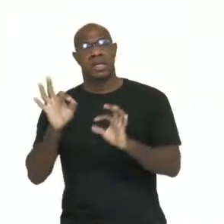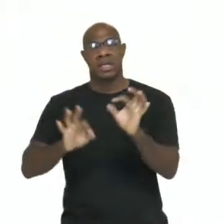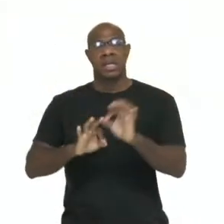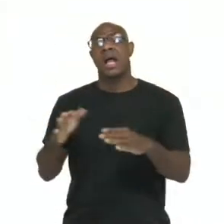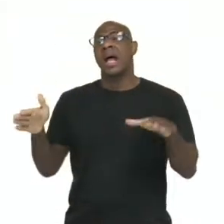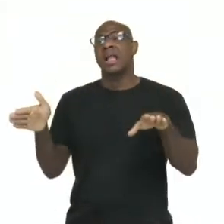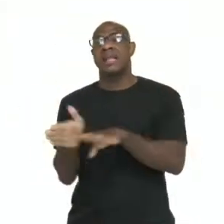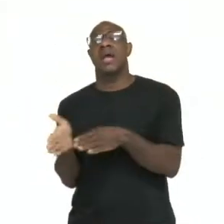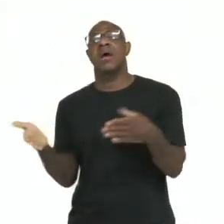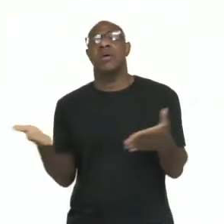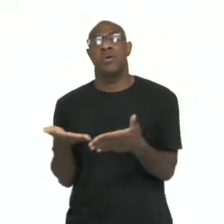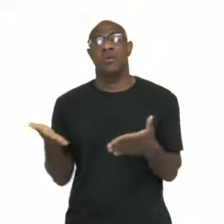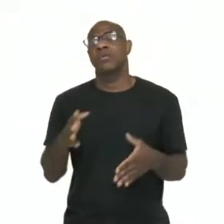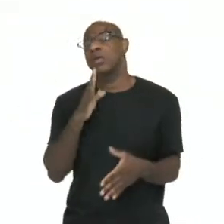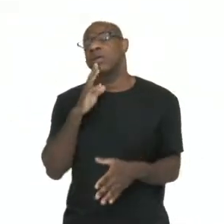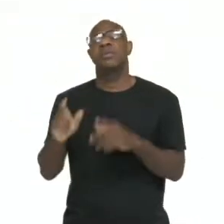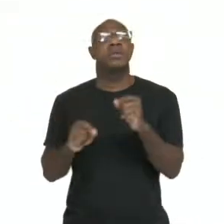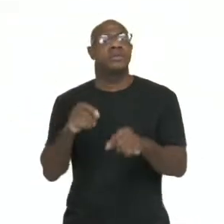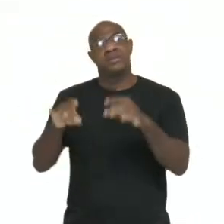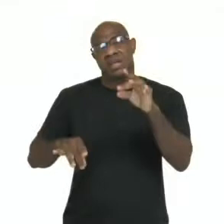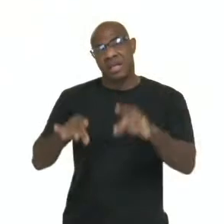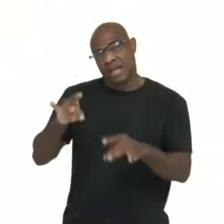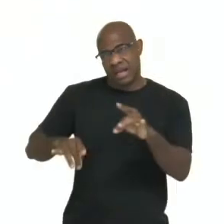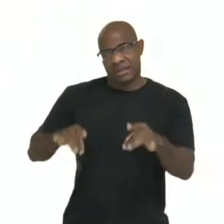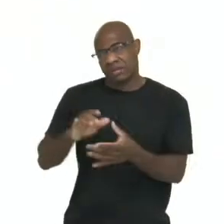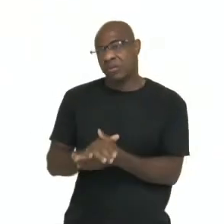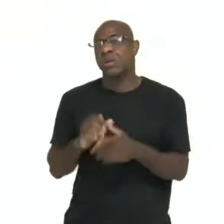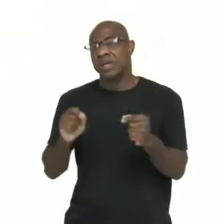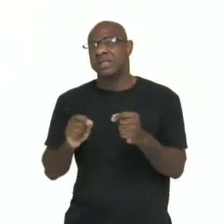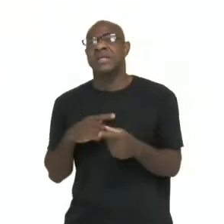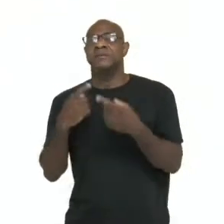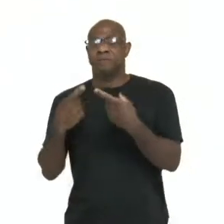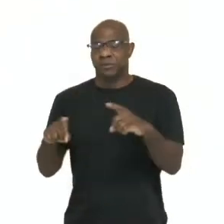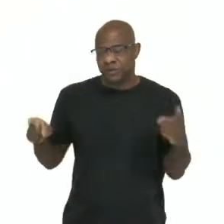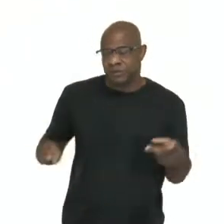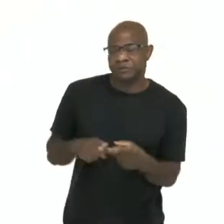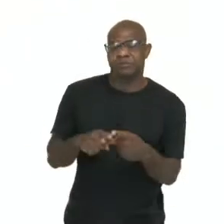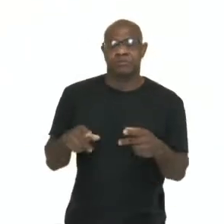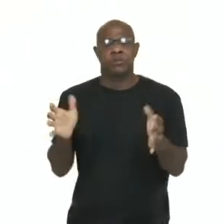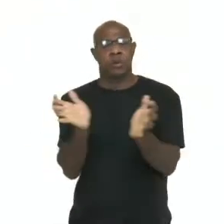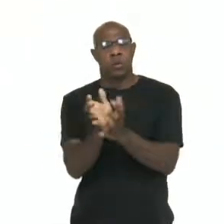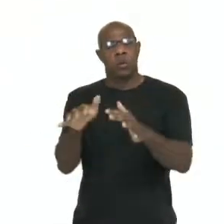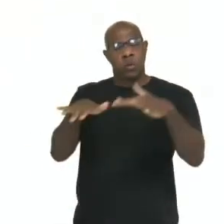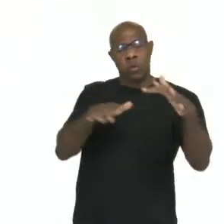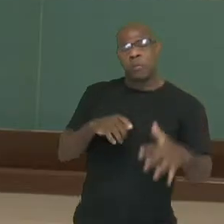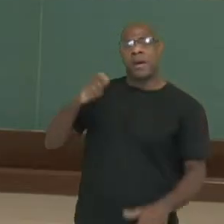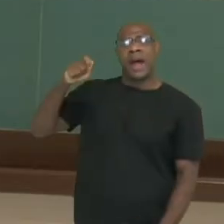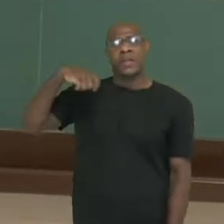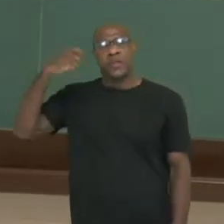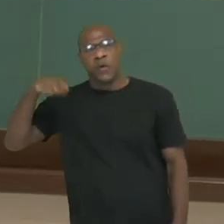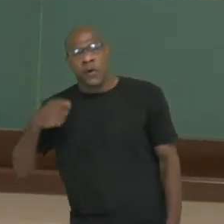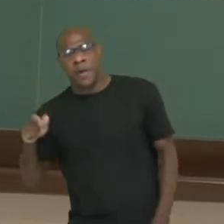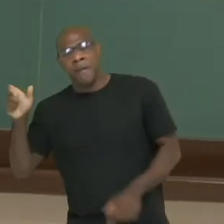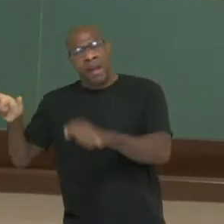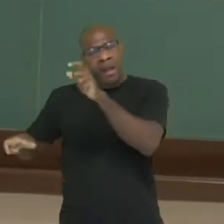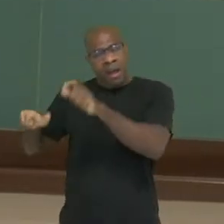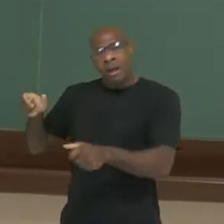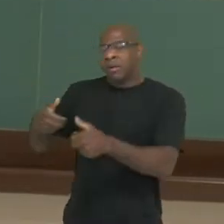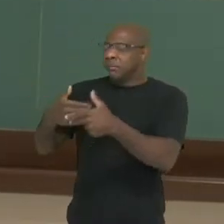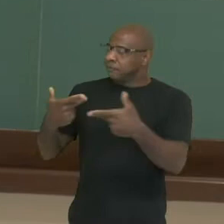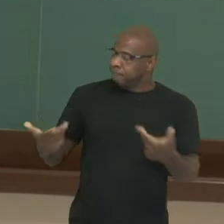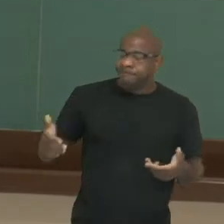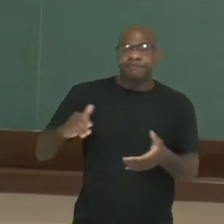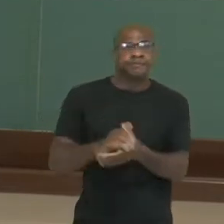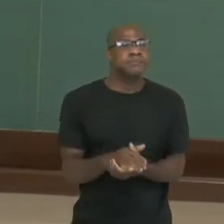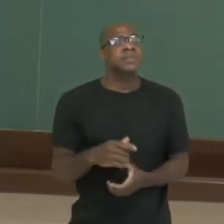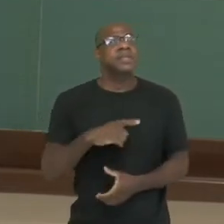hoje, conhecemos como teatro, né? Com enredo, né, com plateia, né, atores, encenação, né? Então a gente tem o teatro